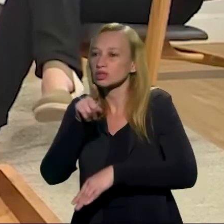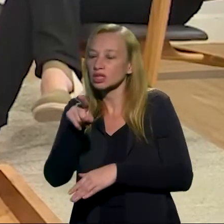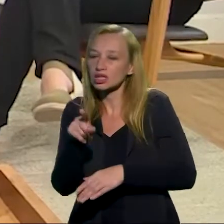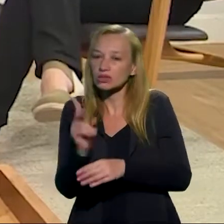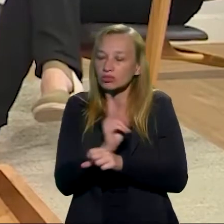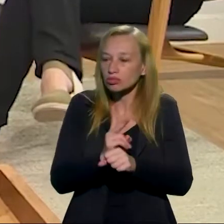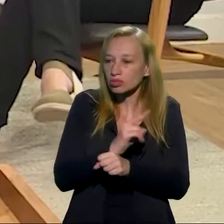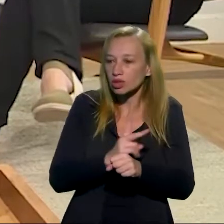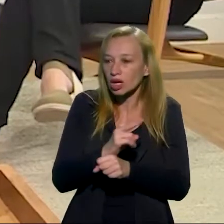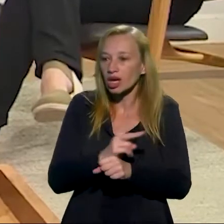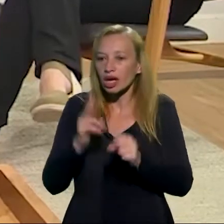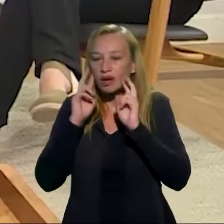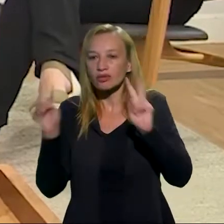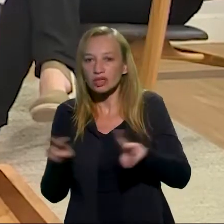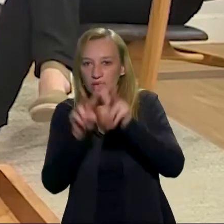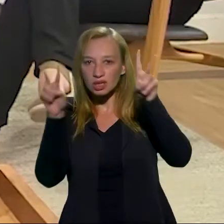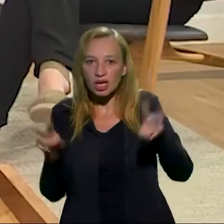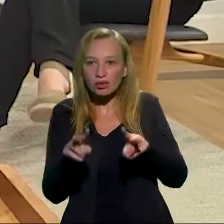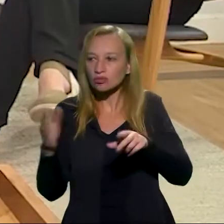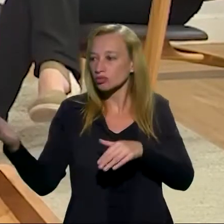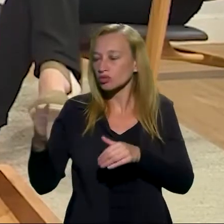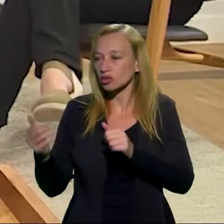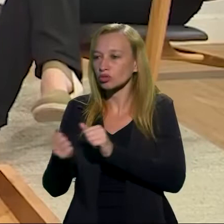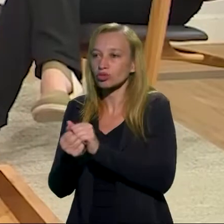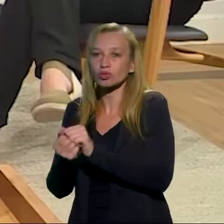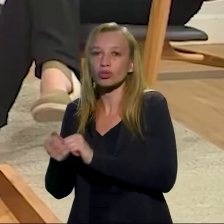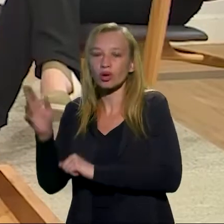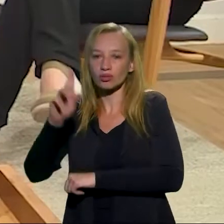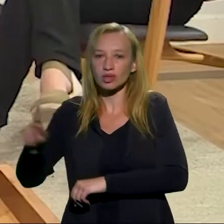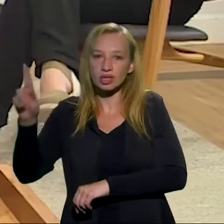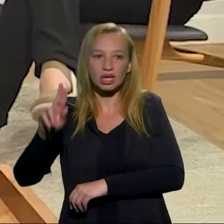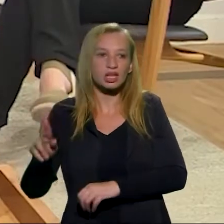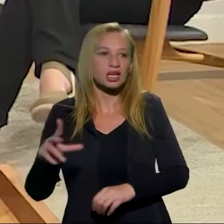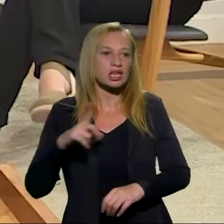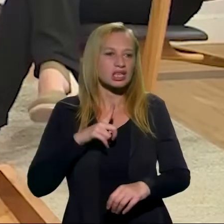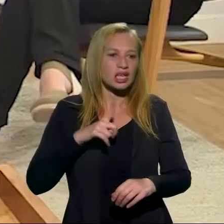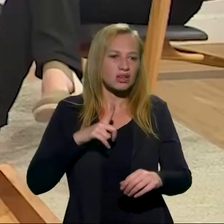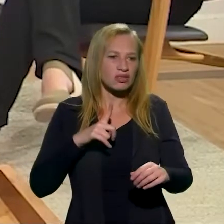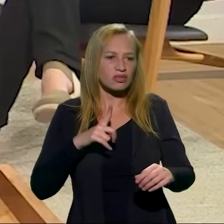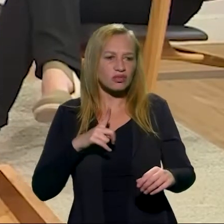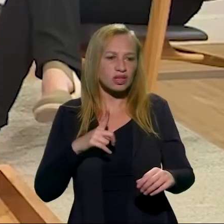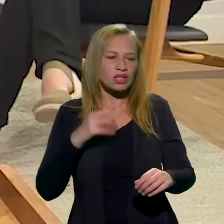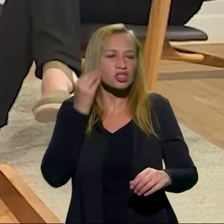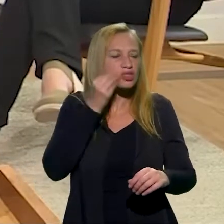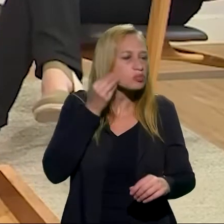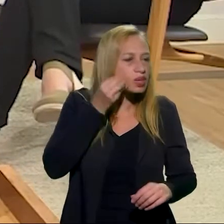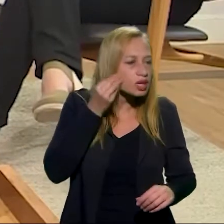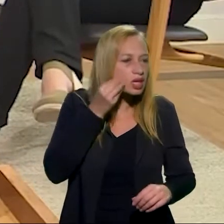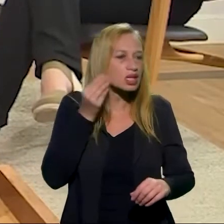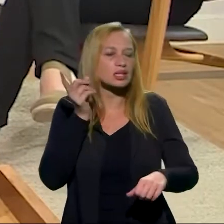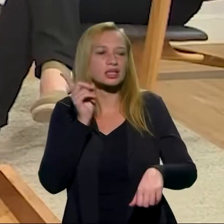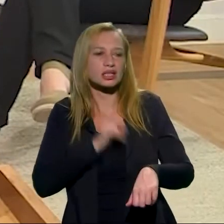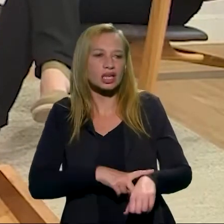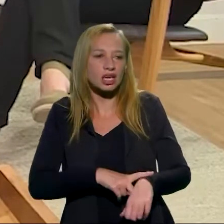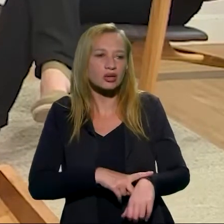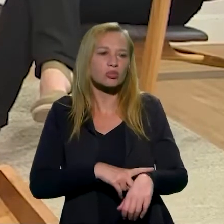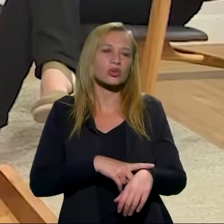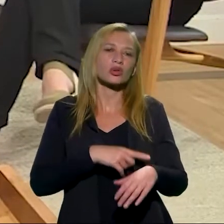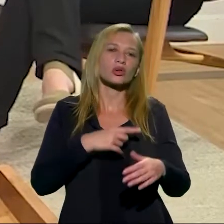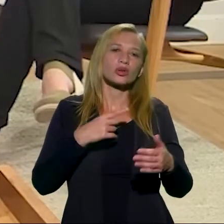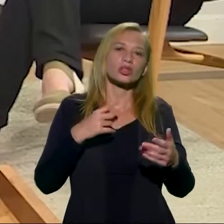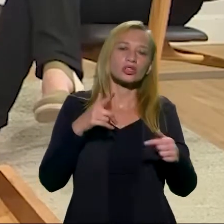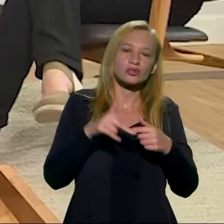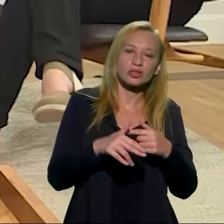vocês buscaram a adesão e trazer a universidade para isso? Houve algum choque de experiência ou de